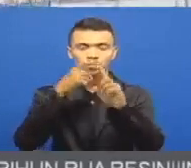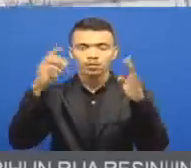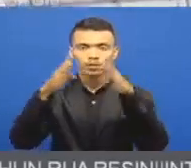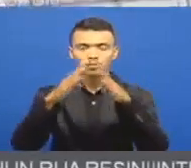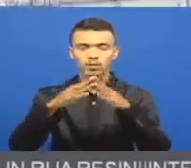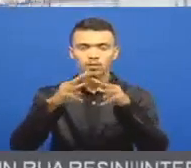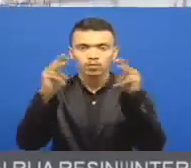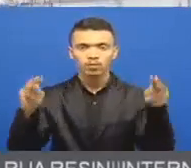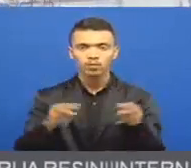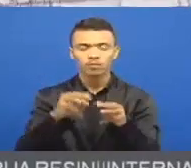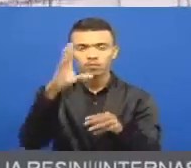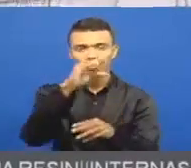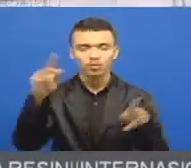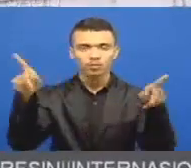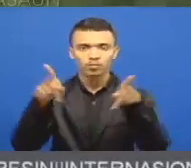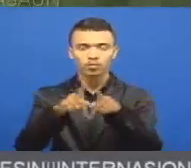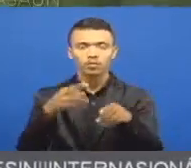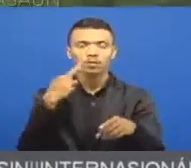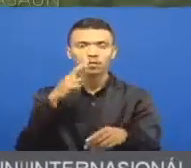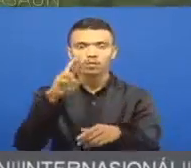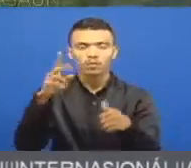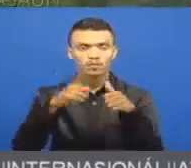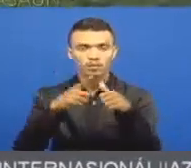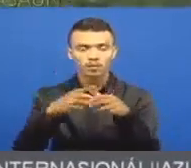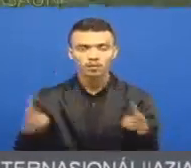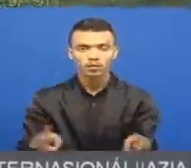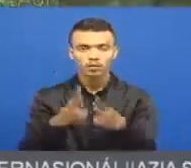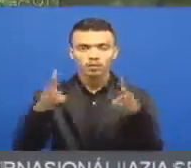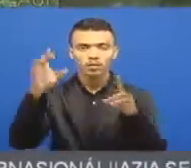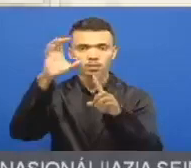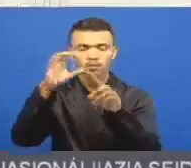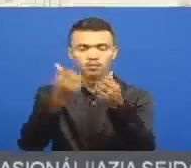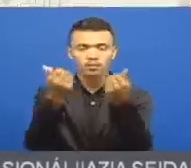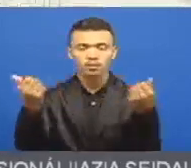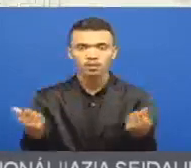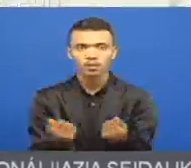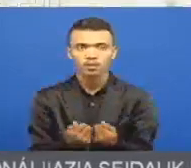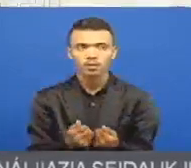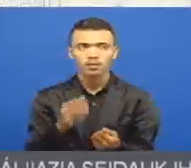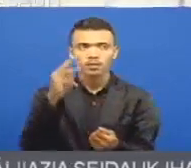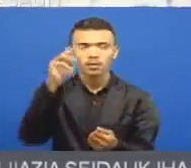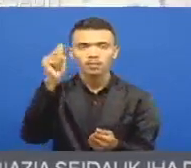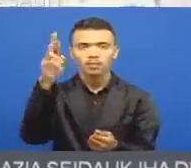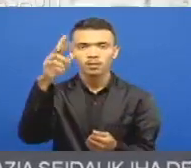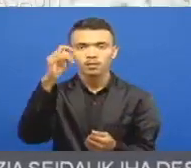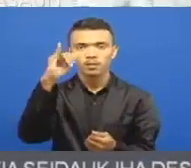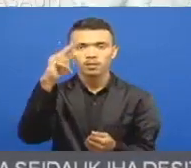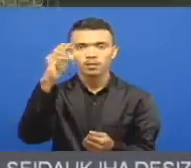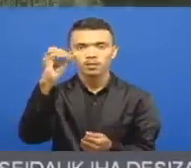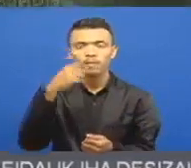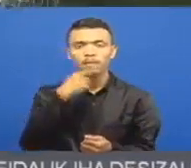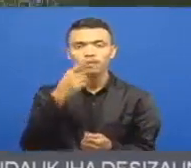posto neve ami recomenda el primeiro ne ma estrada chefi aldea hatu lailete martino govia husu